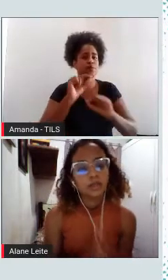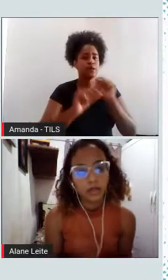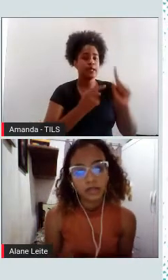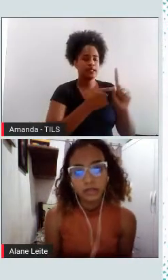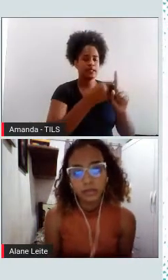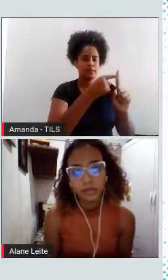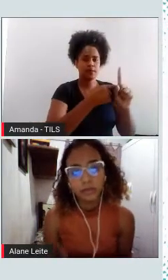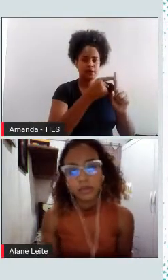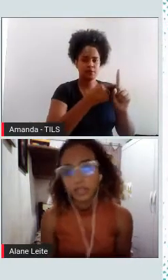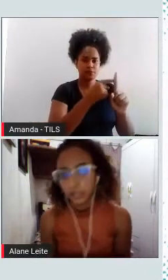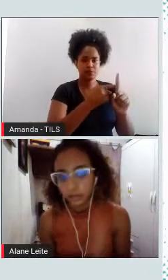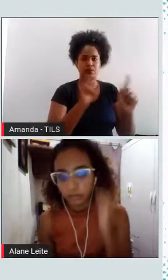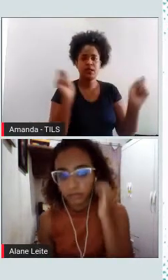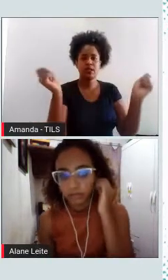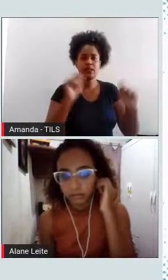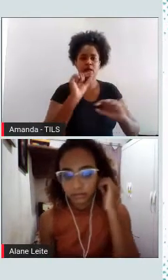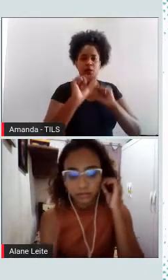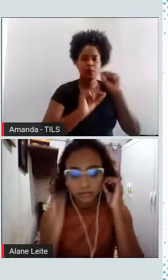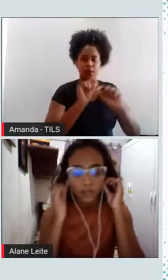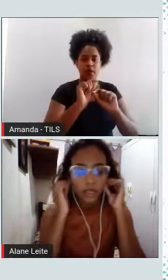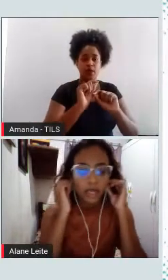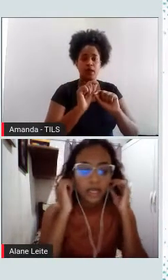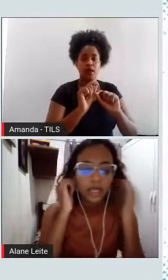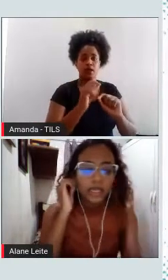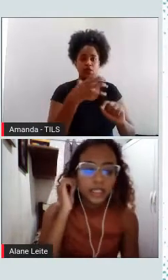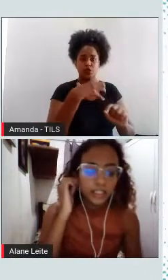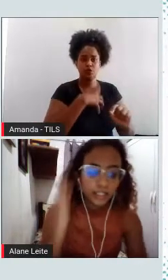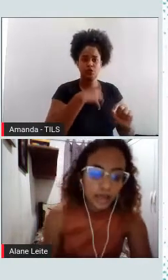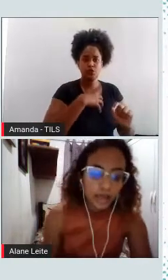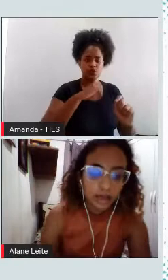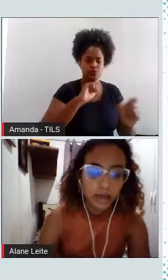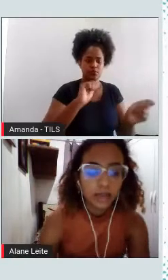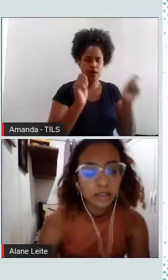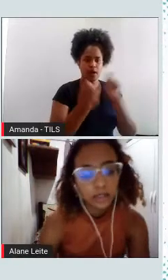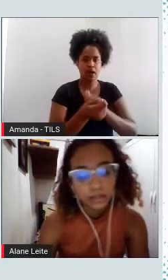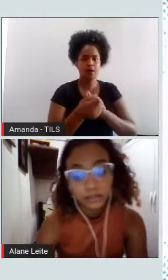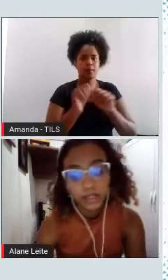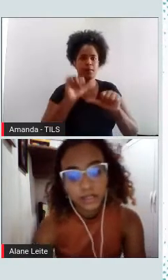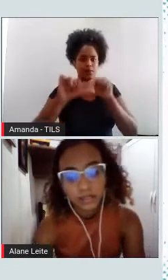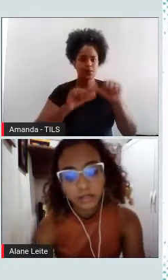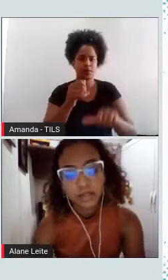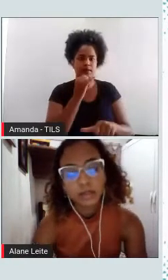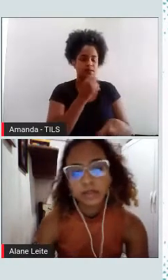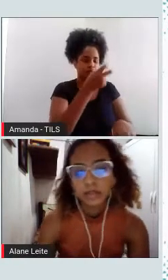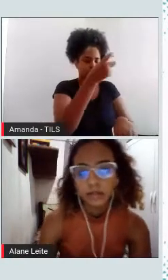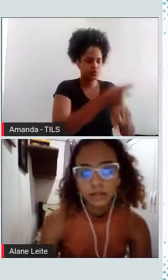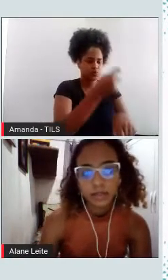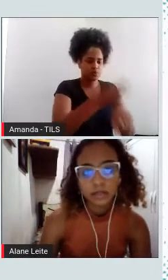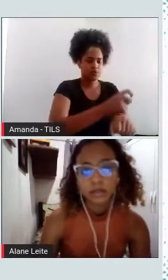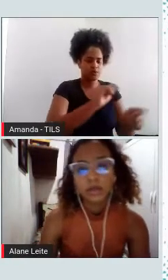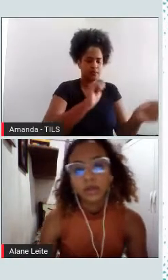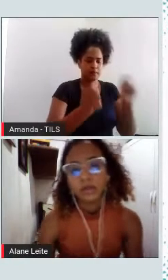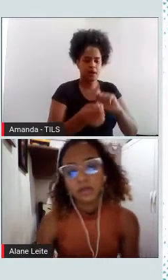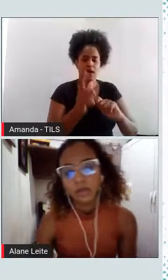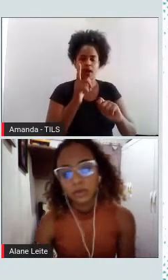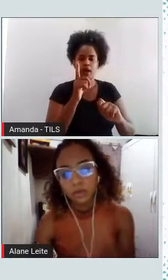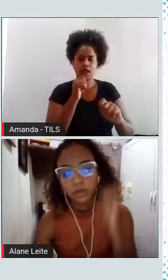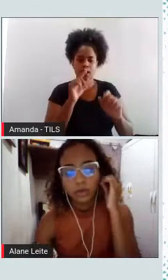estado sólido para o líquido. E já a solidificação vai ser o processo